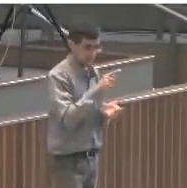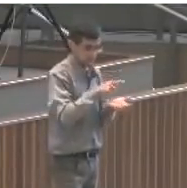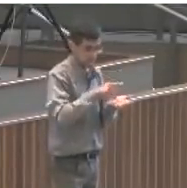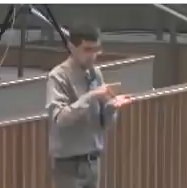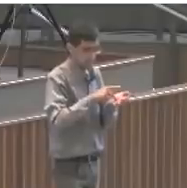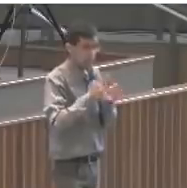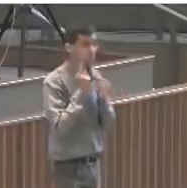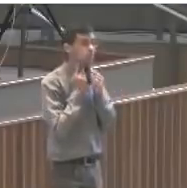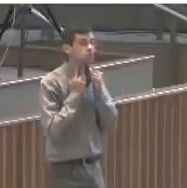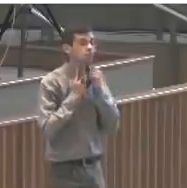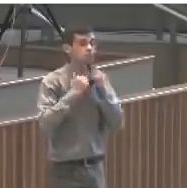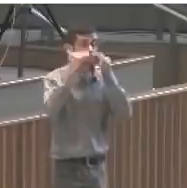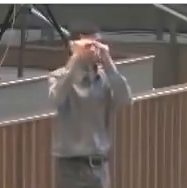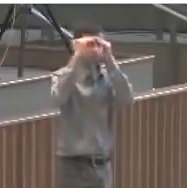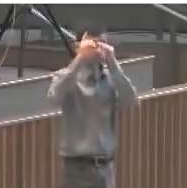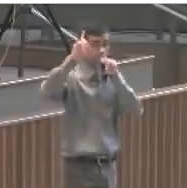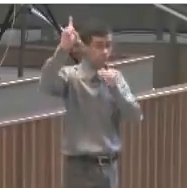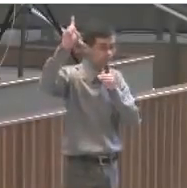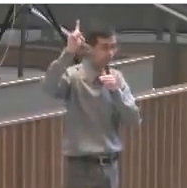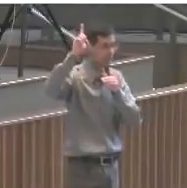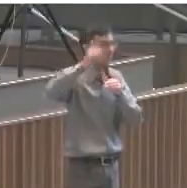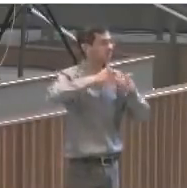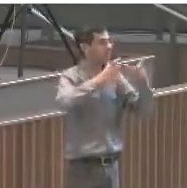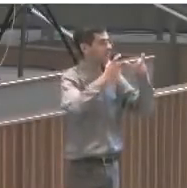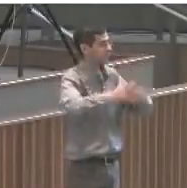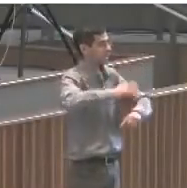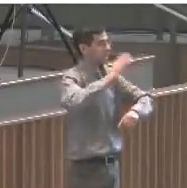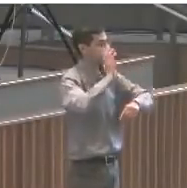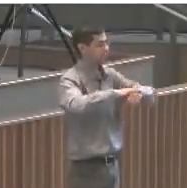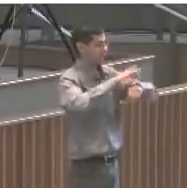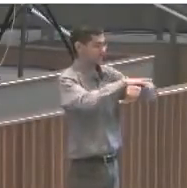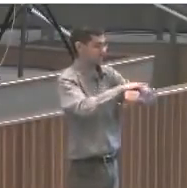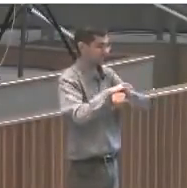de deus é o lugar mais seguro